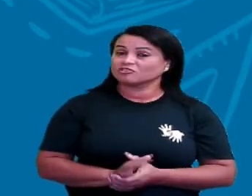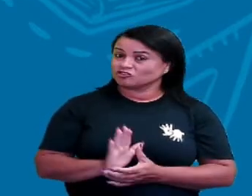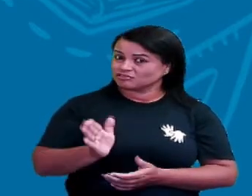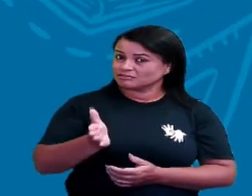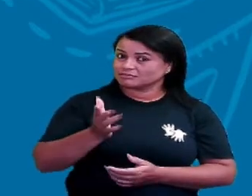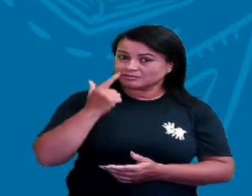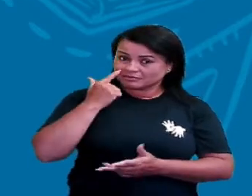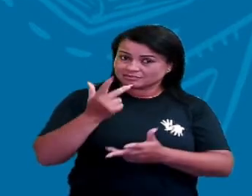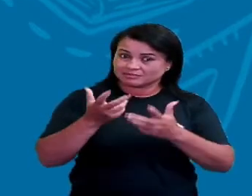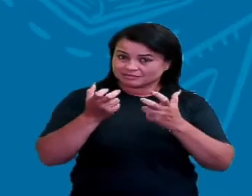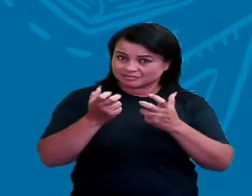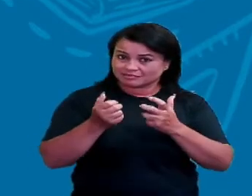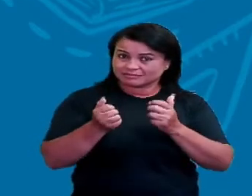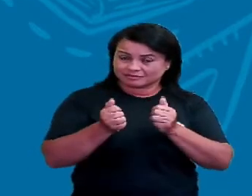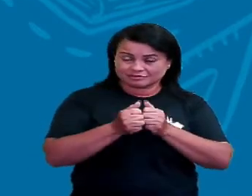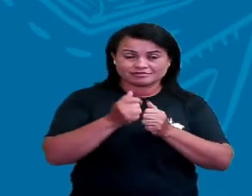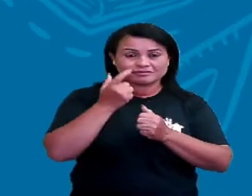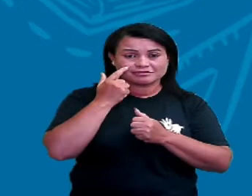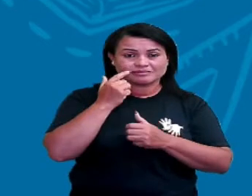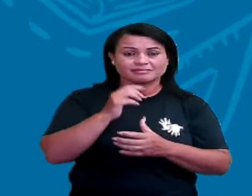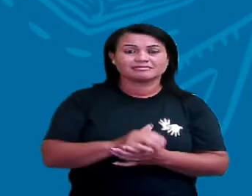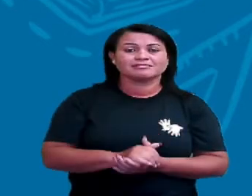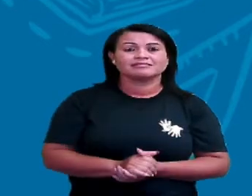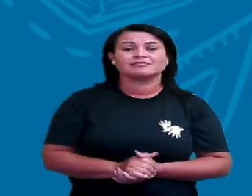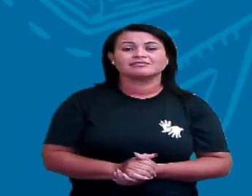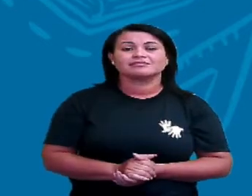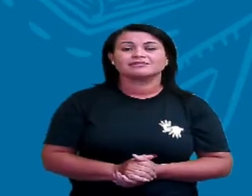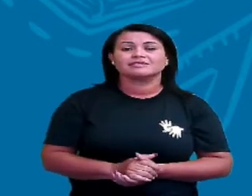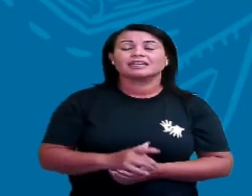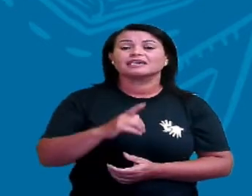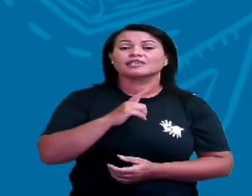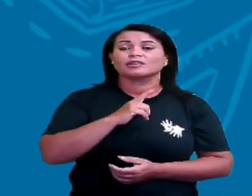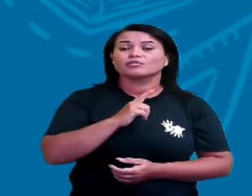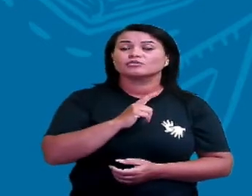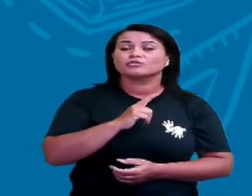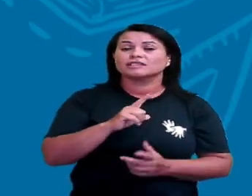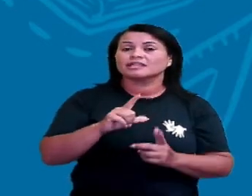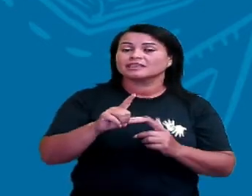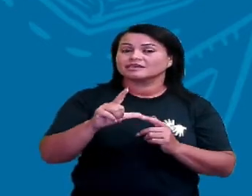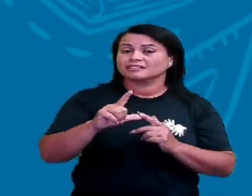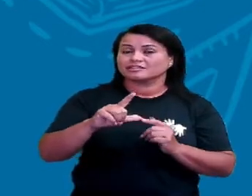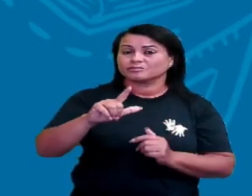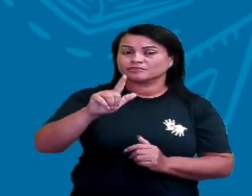Descobriram? Vamos juntos agora ver quais são. Nós temos, ó, o